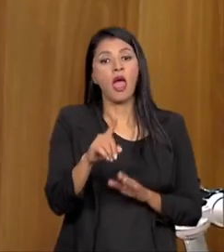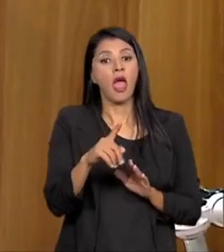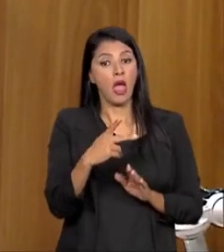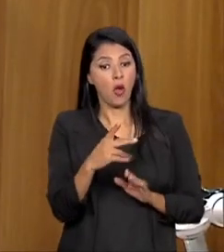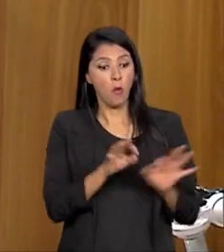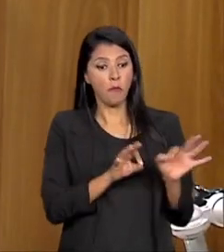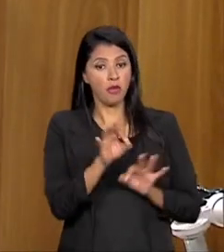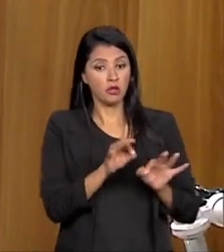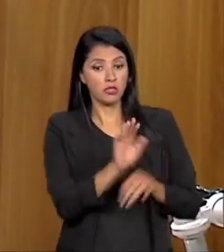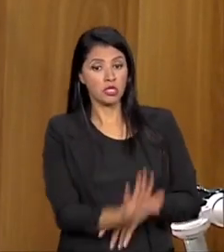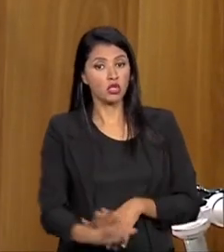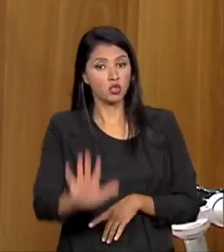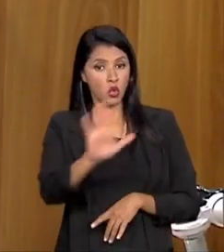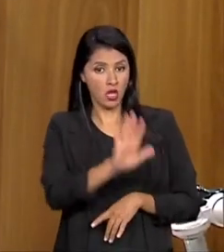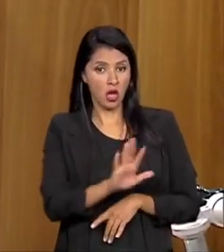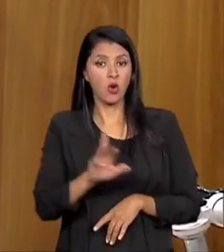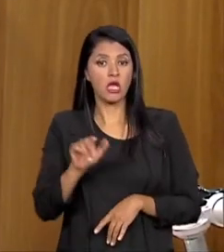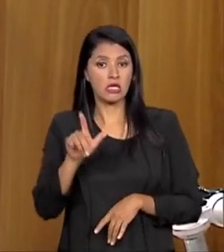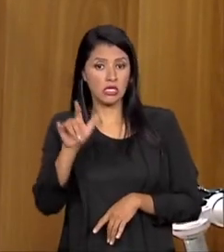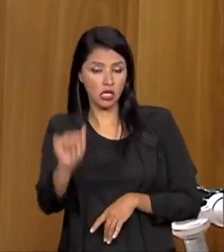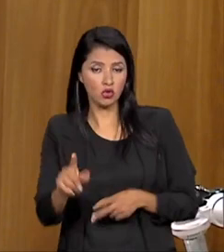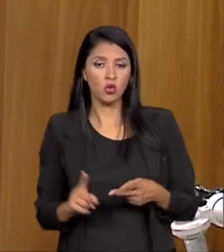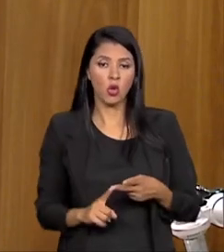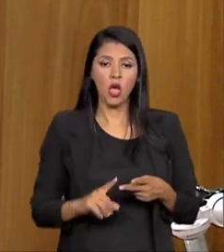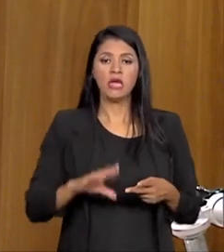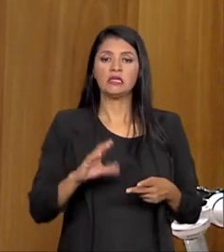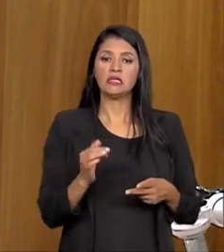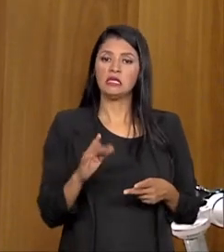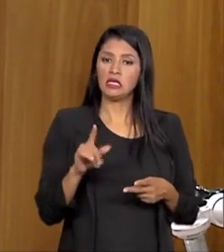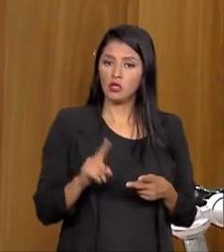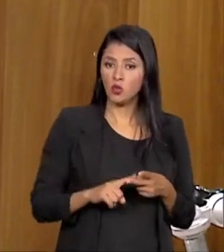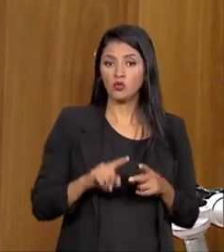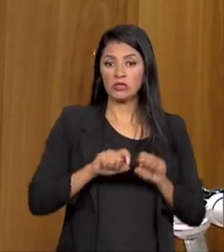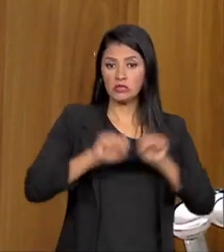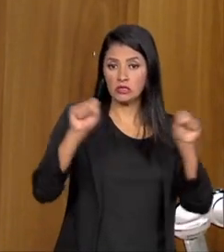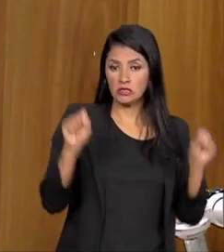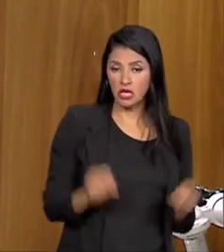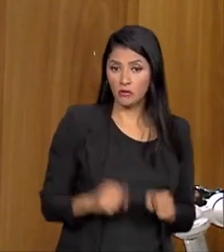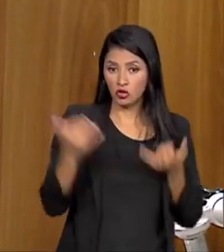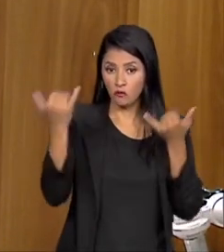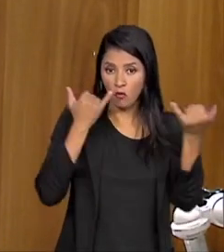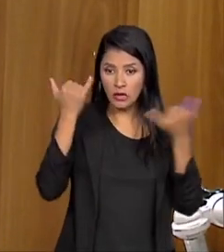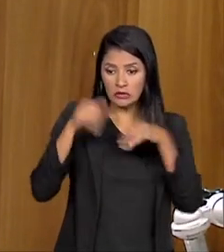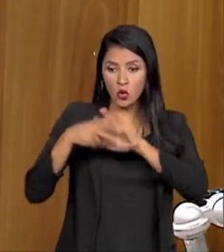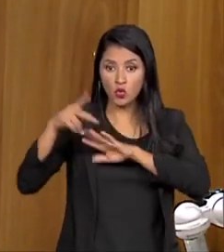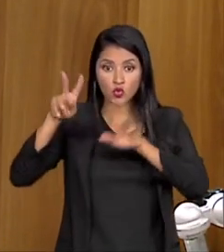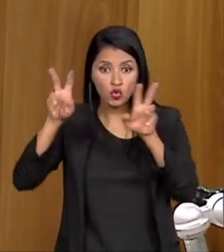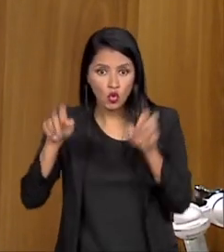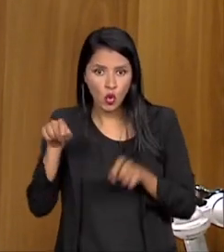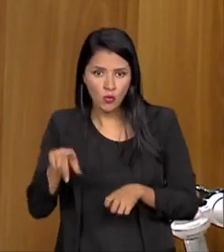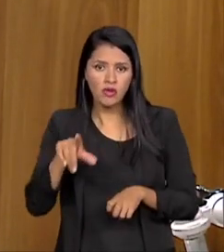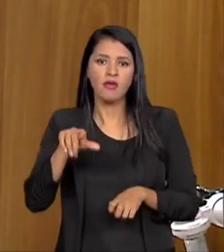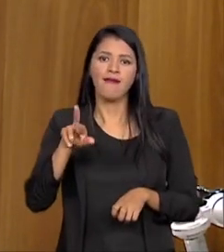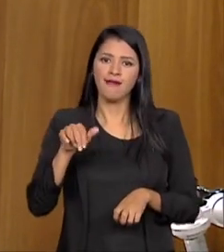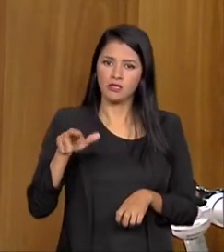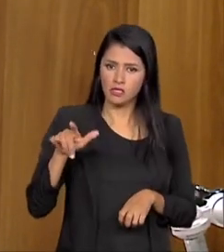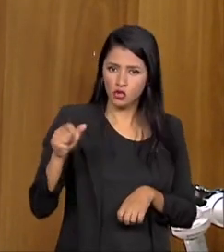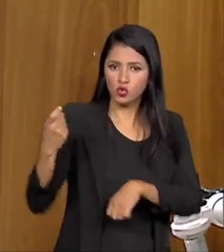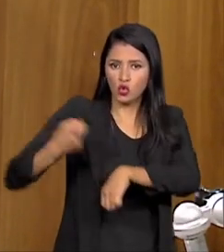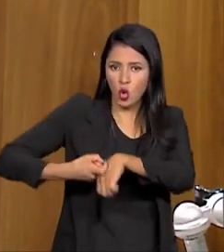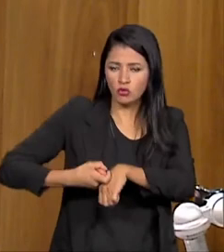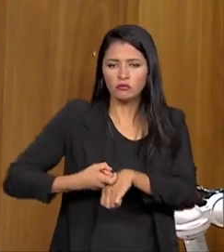de resíduos sólidos um Sinai que é um sistema de informações sobre resíduos sólidos você precisa saber onde você tem